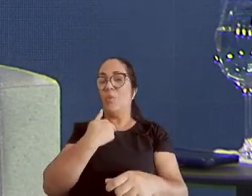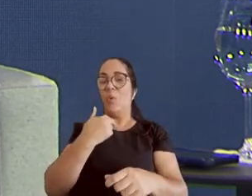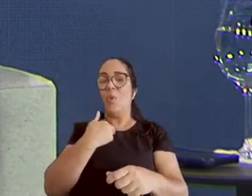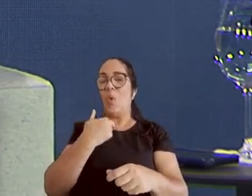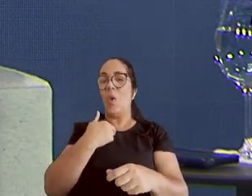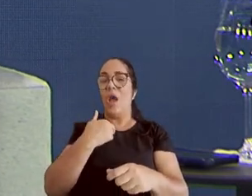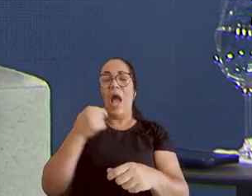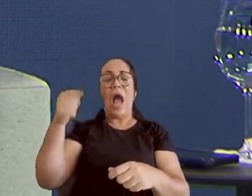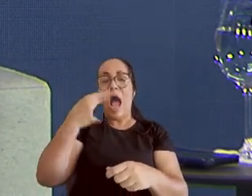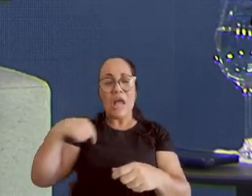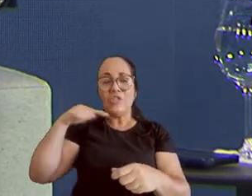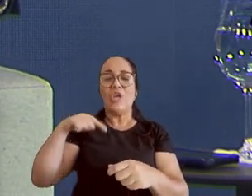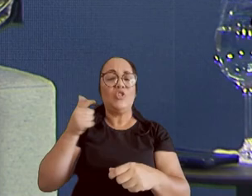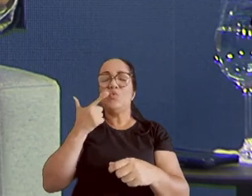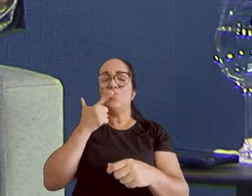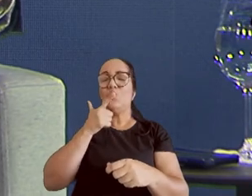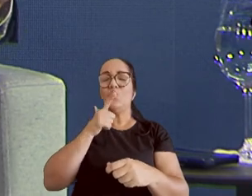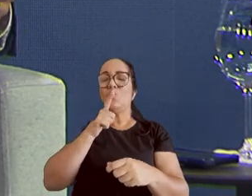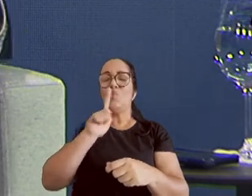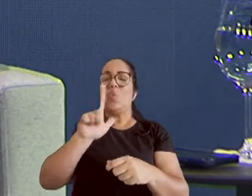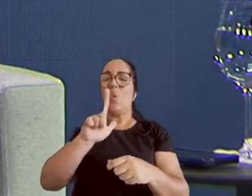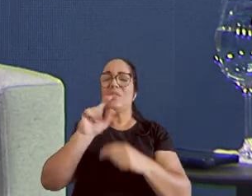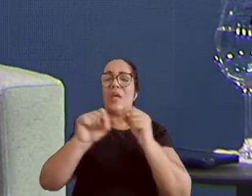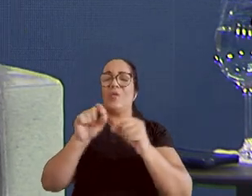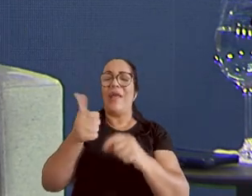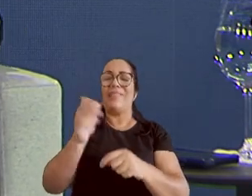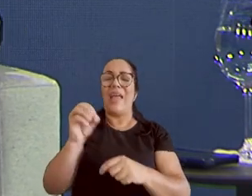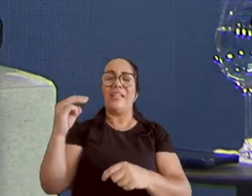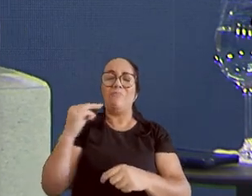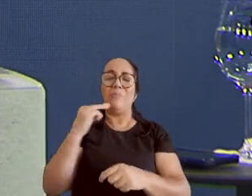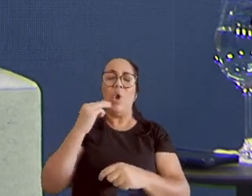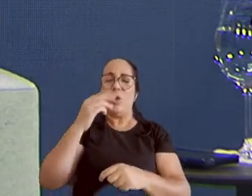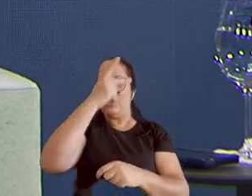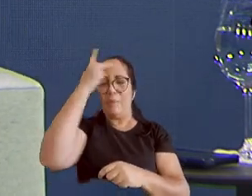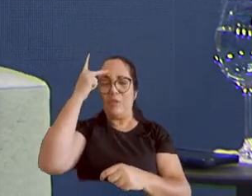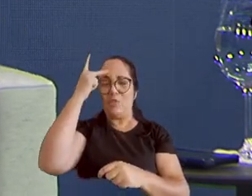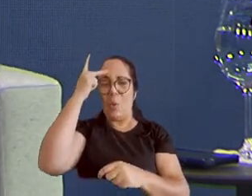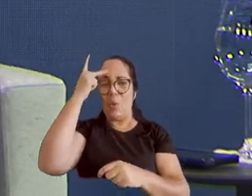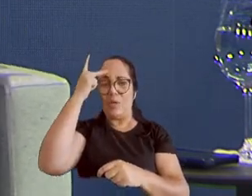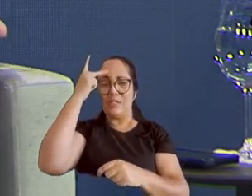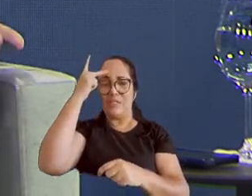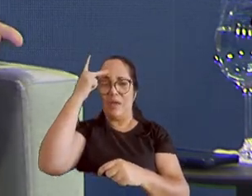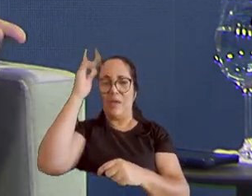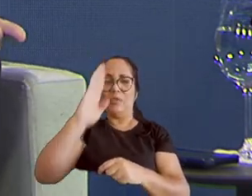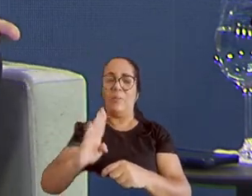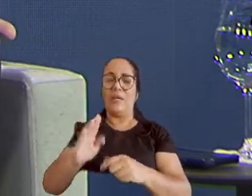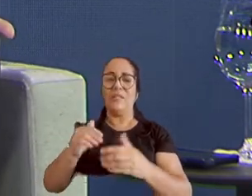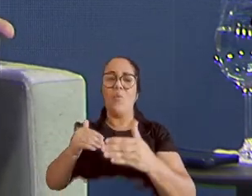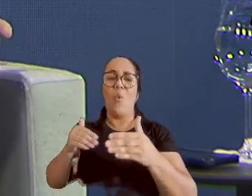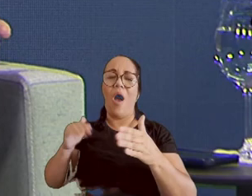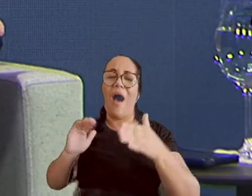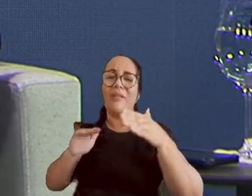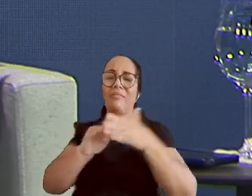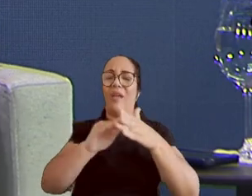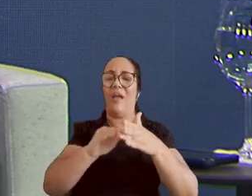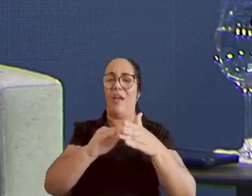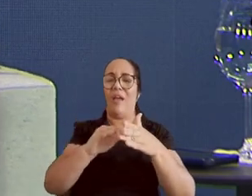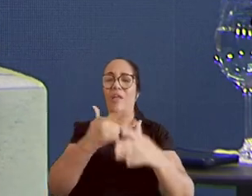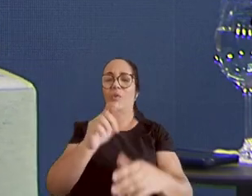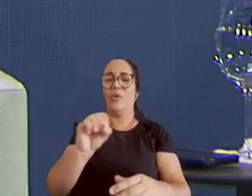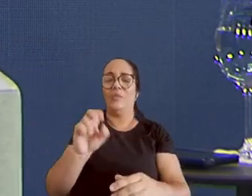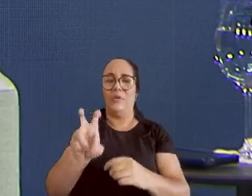perto de 10 bilhões de pessoas até 2050 e a gente também já sabe que não dá para Reinventar a roda do ponto de vista de Agro né